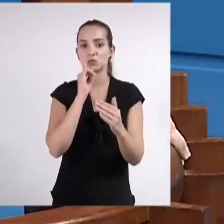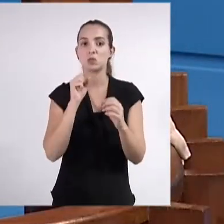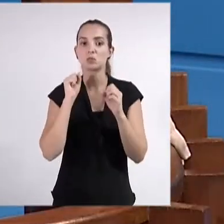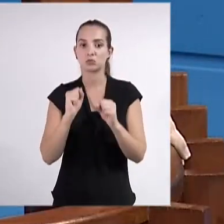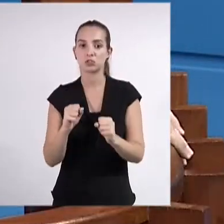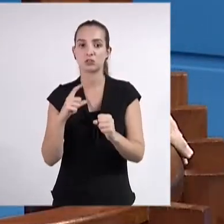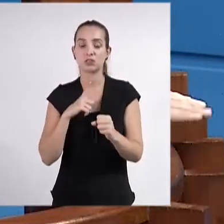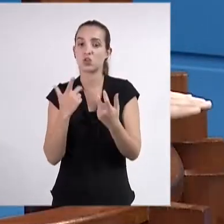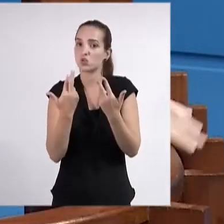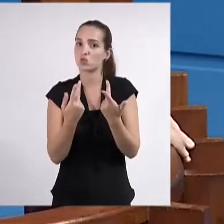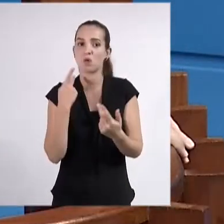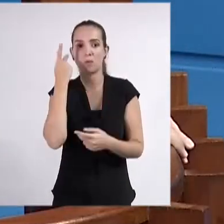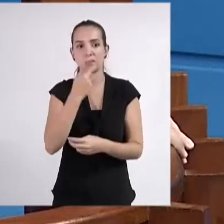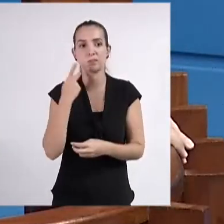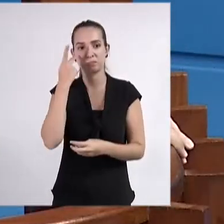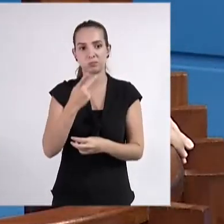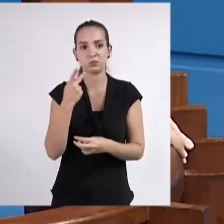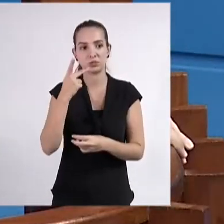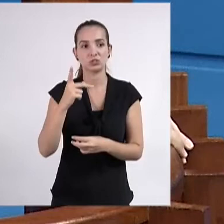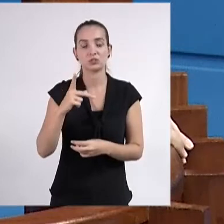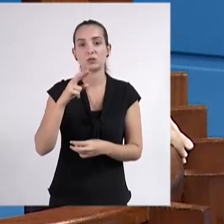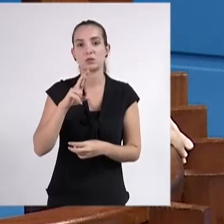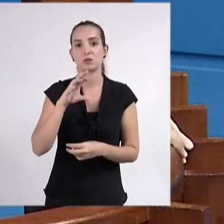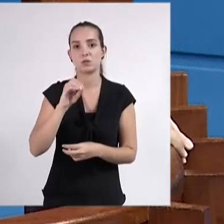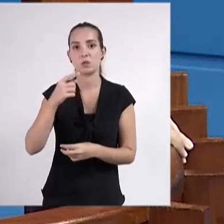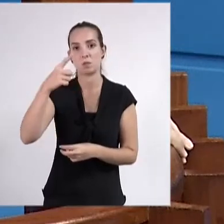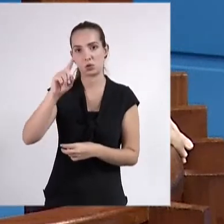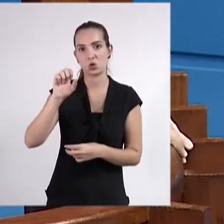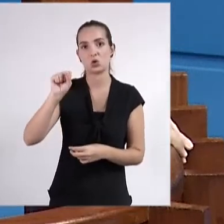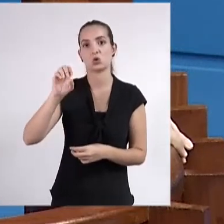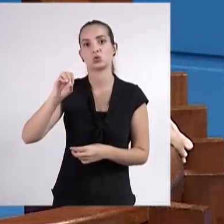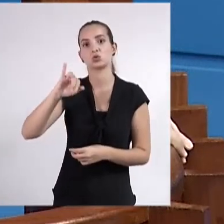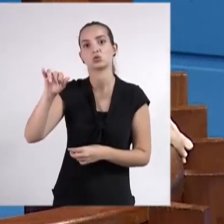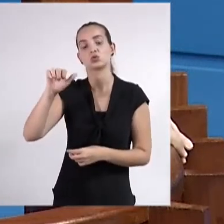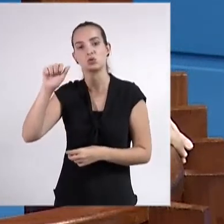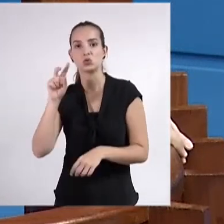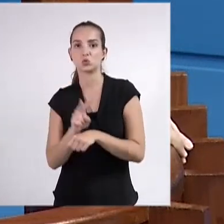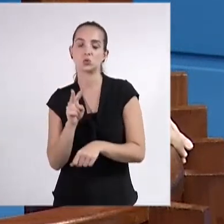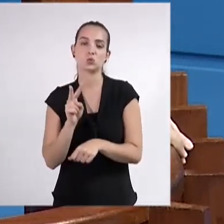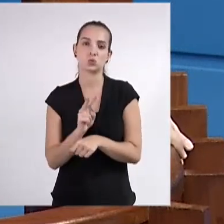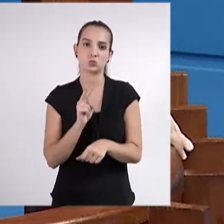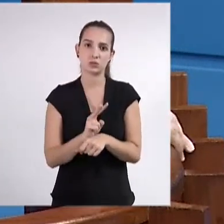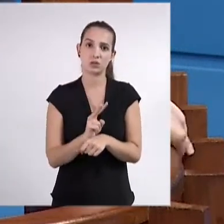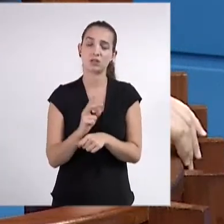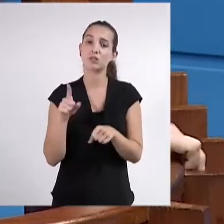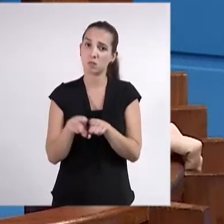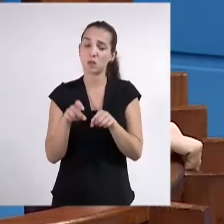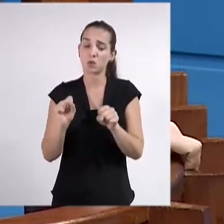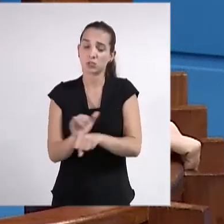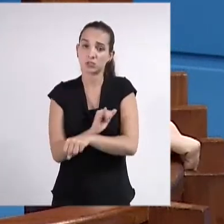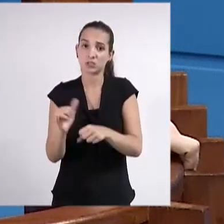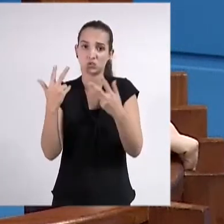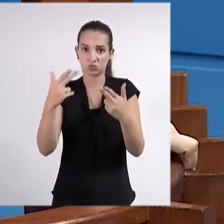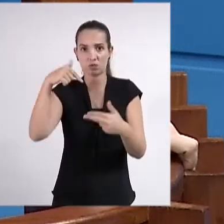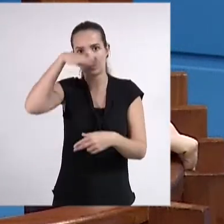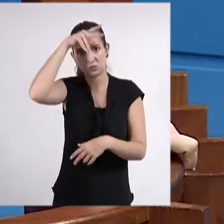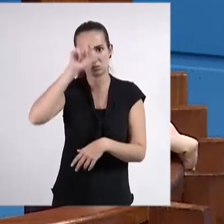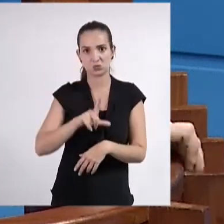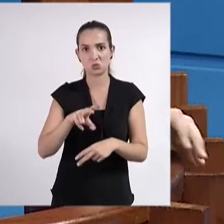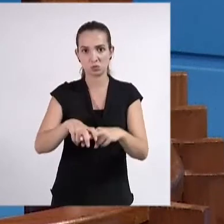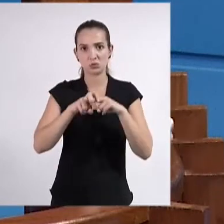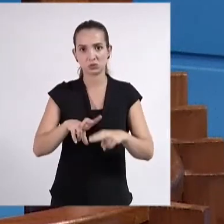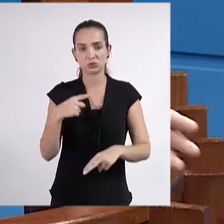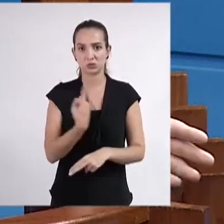soja. E sanar os problemas fiscais do país, investir em infraestrutura e mercado. Então, é preciso ter uma